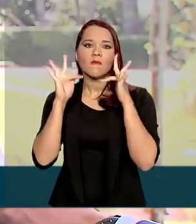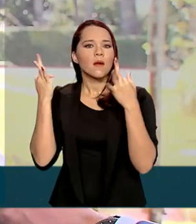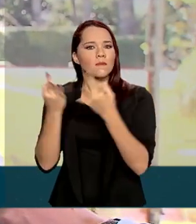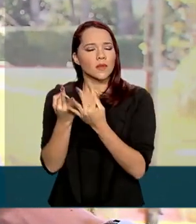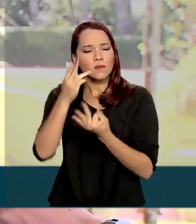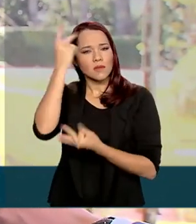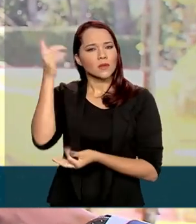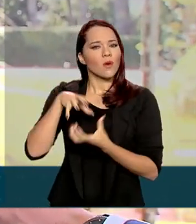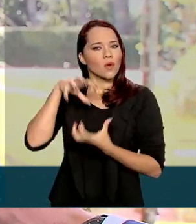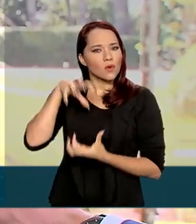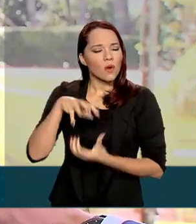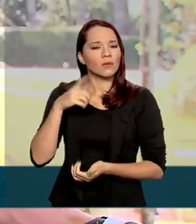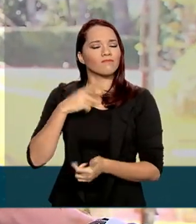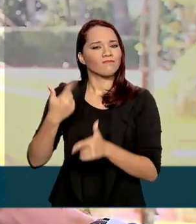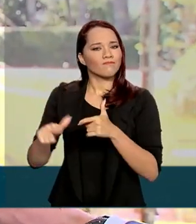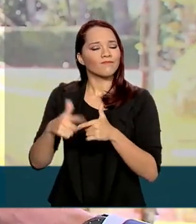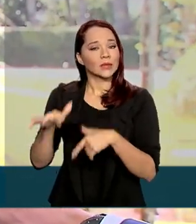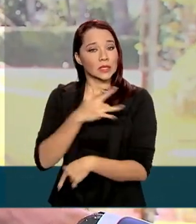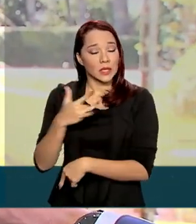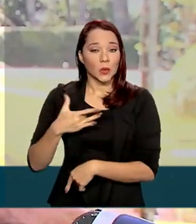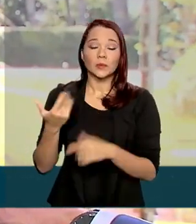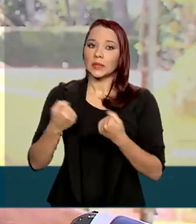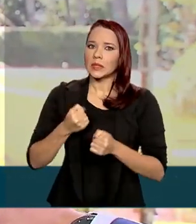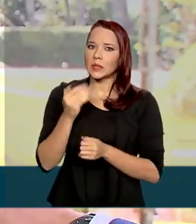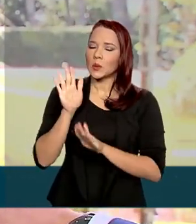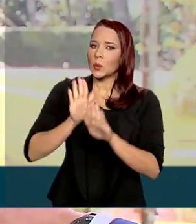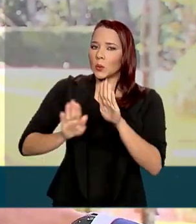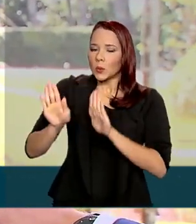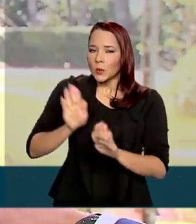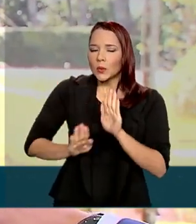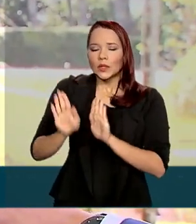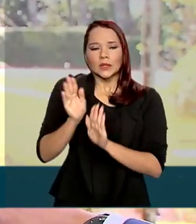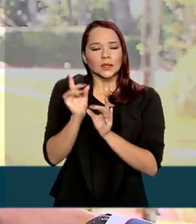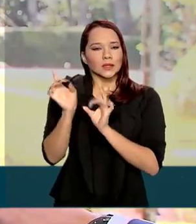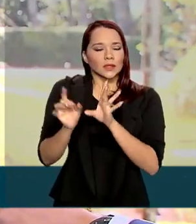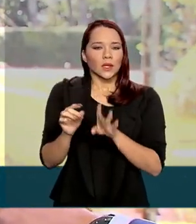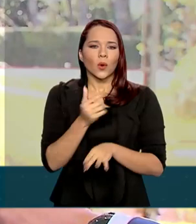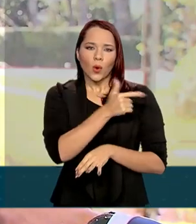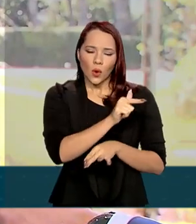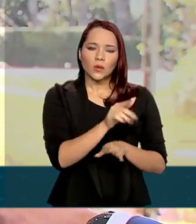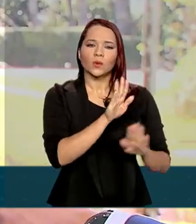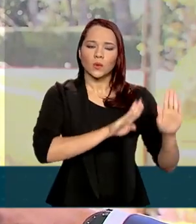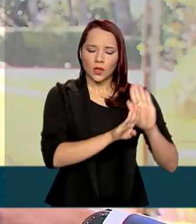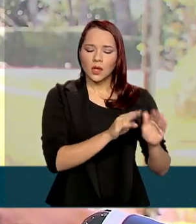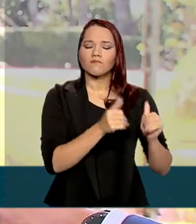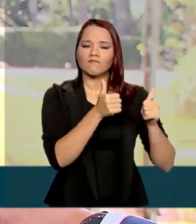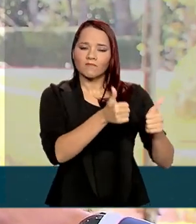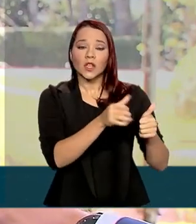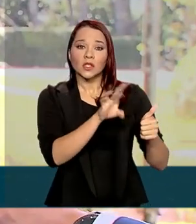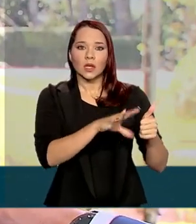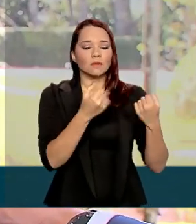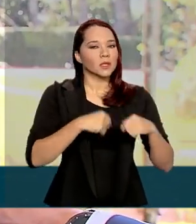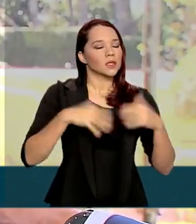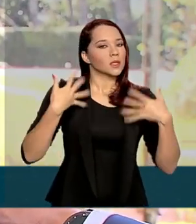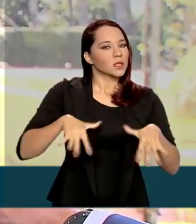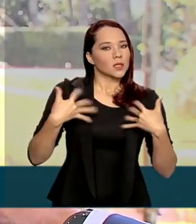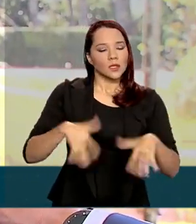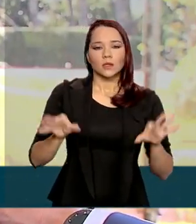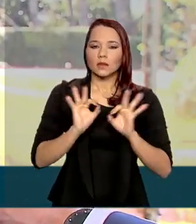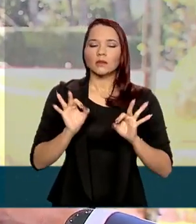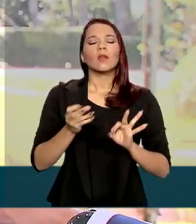mais mais idosos o que tem problema de saúde e você tem que ter um cuidado todo especial que você é mais você tomar cuidado tudo bem mas não precisa entrar em pânico